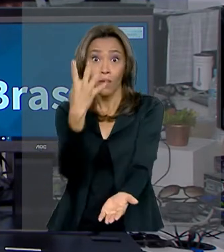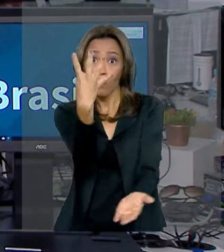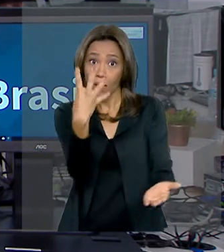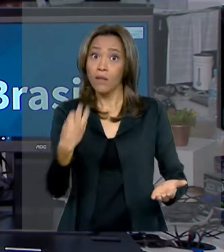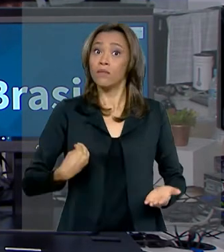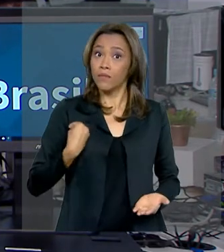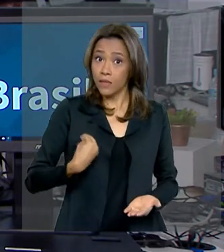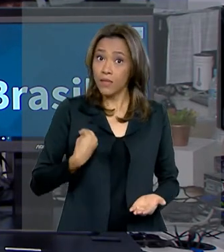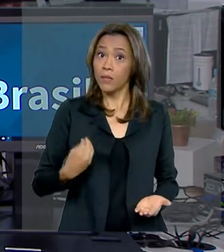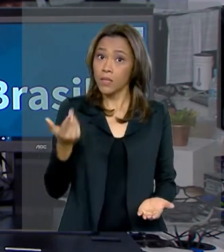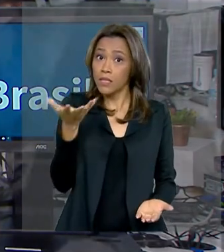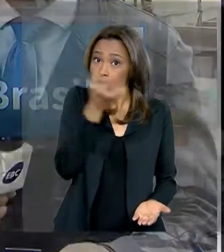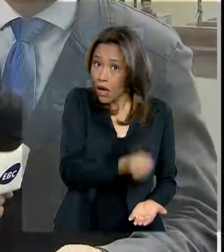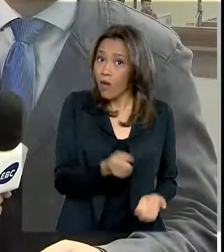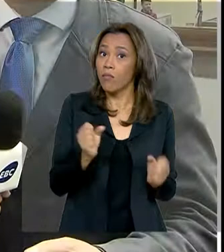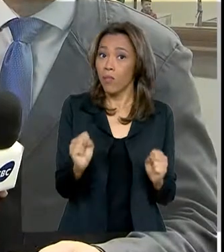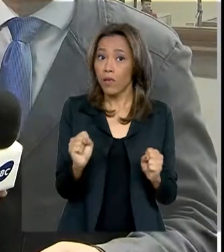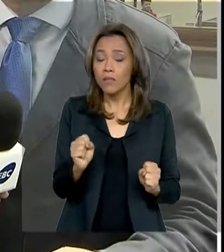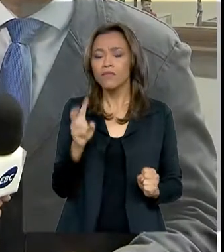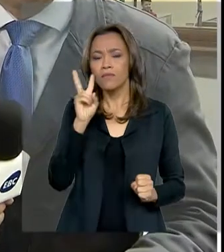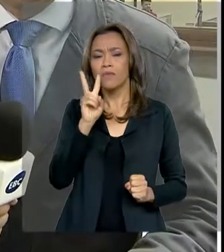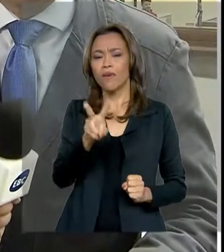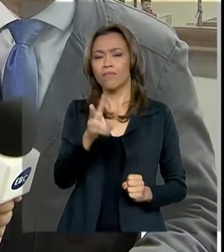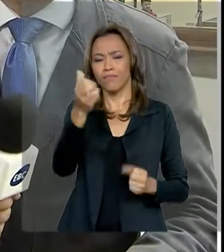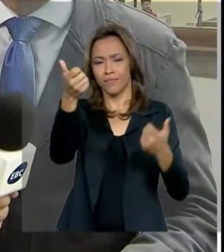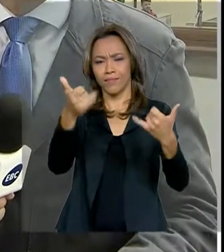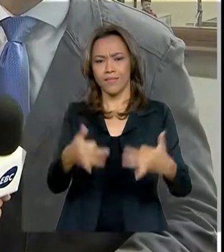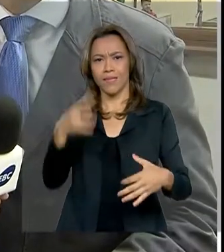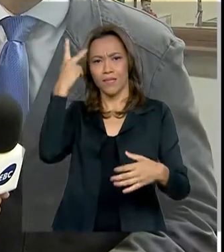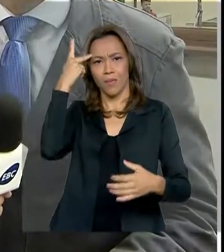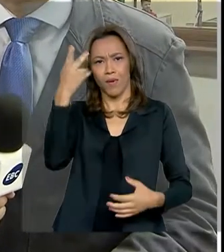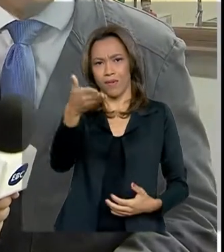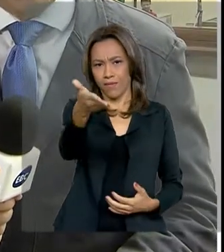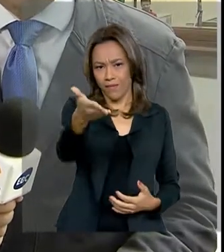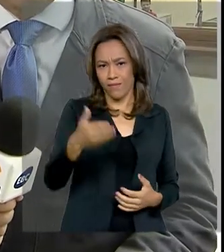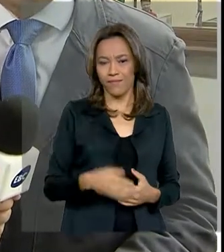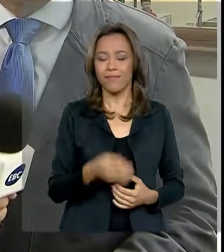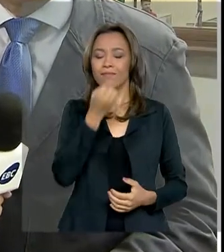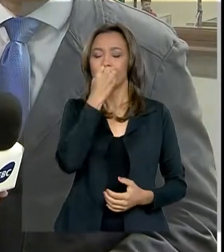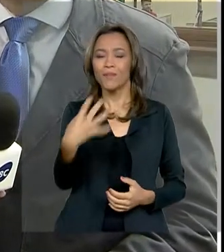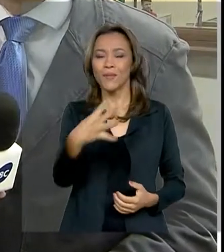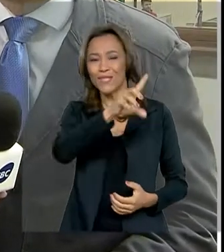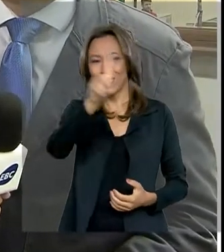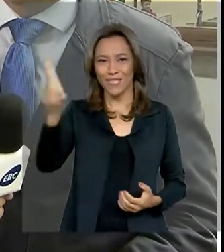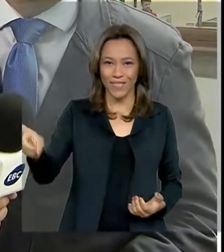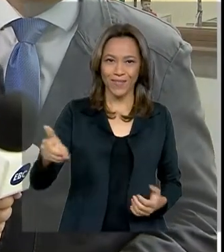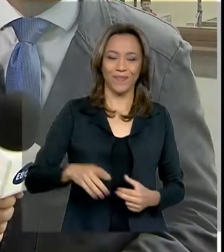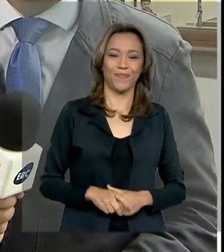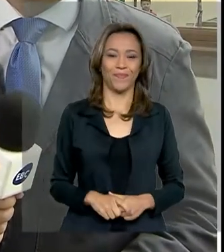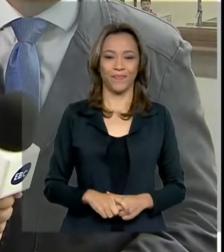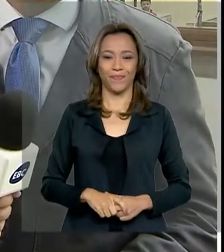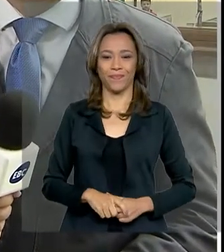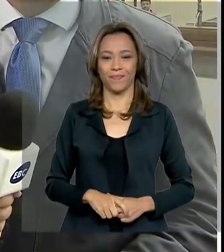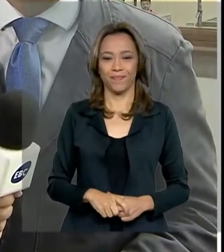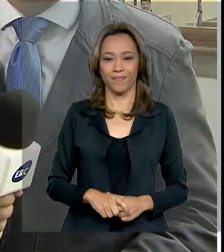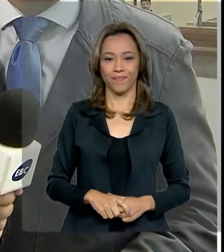salvas? Vamos até São Paulo. Ricardo Ferraz traz outras informações para a gente. Bom dia, Ricardo.